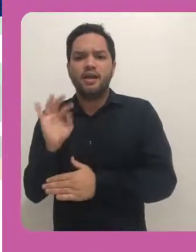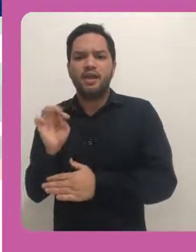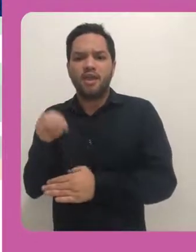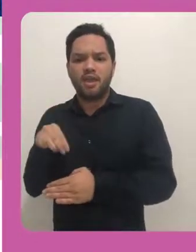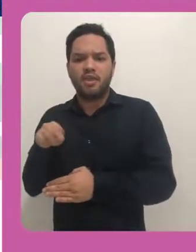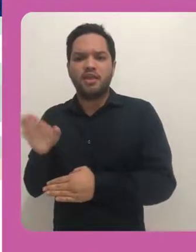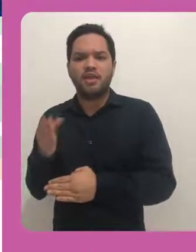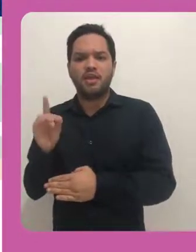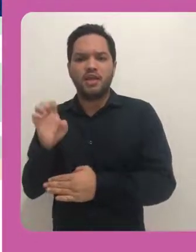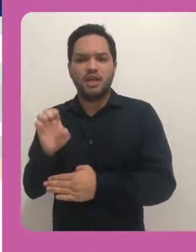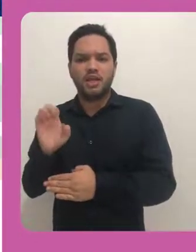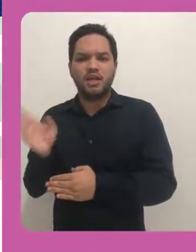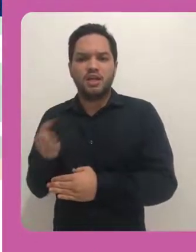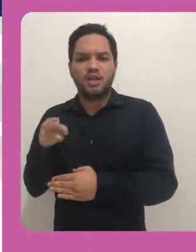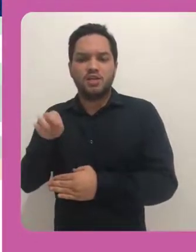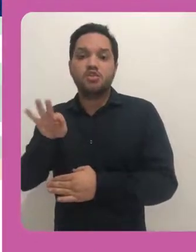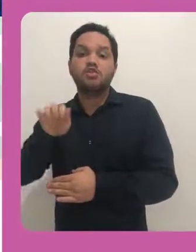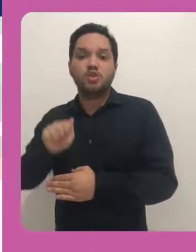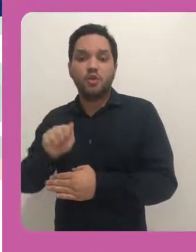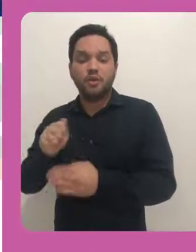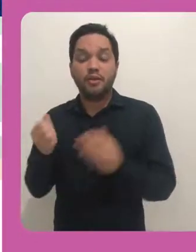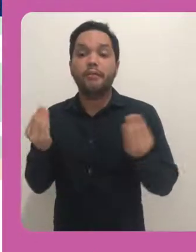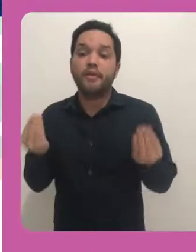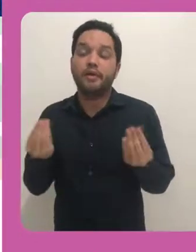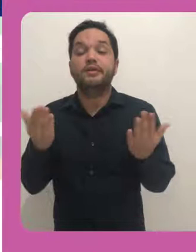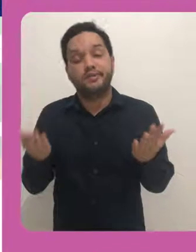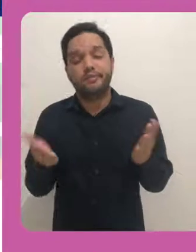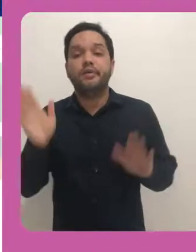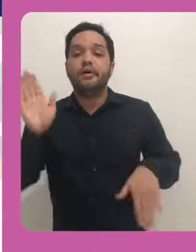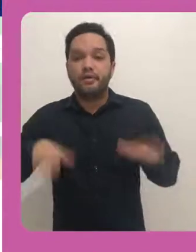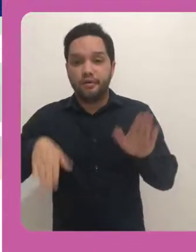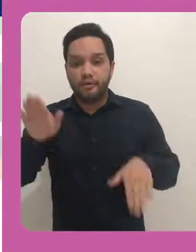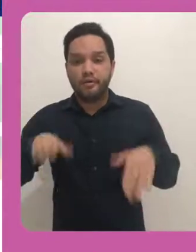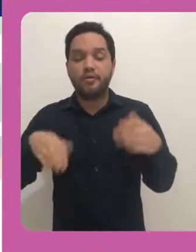nota? Eu normalmente crio um item de nota quando eu quero